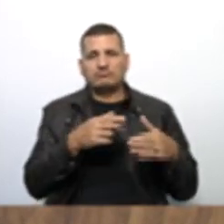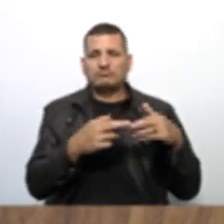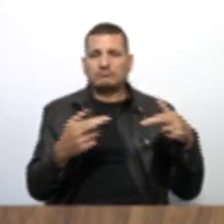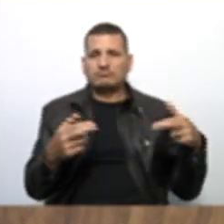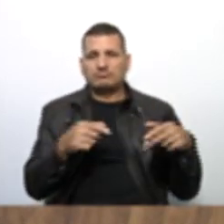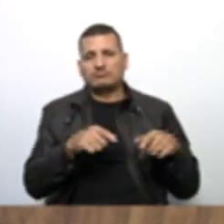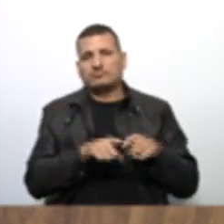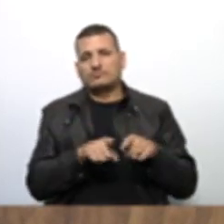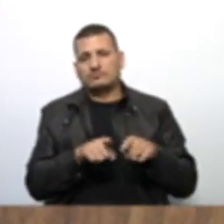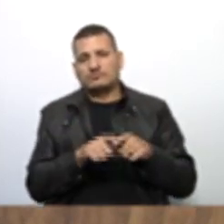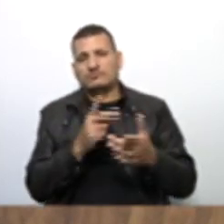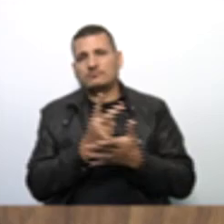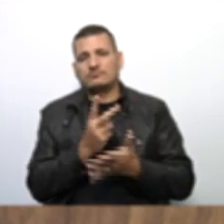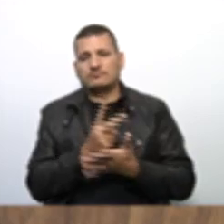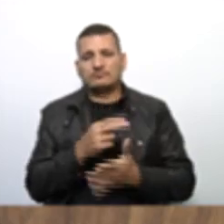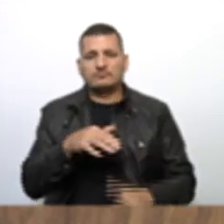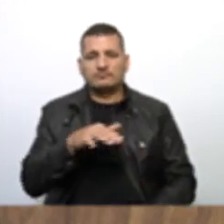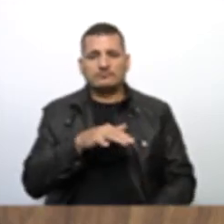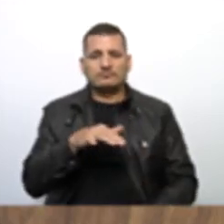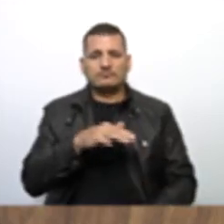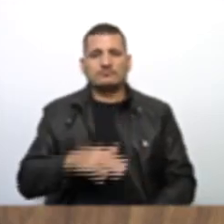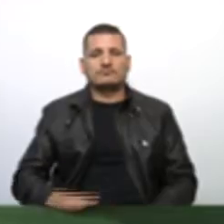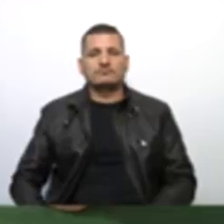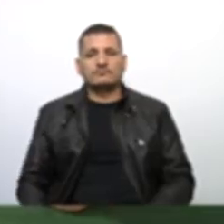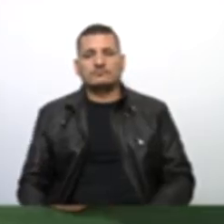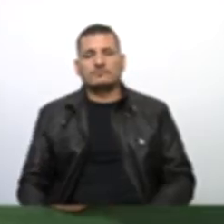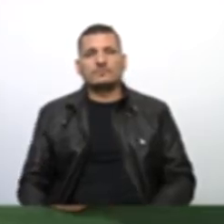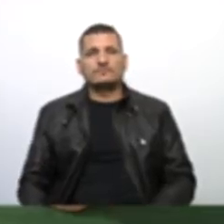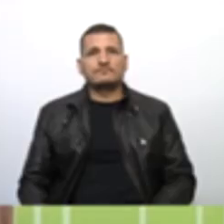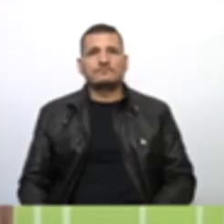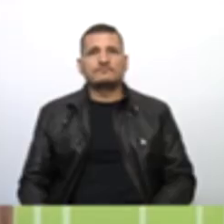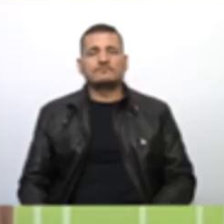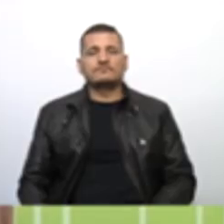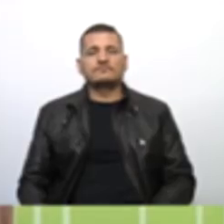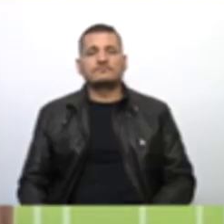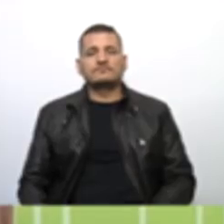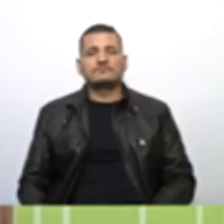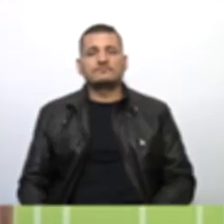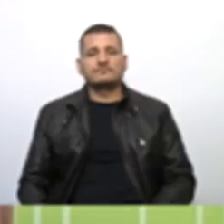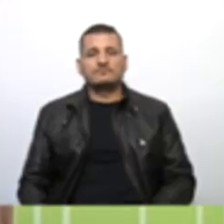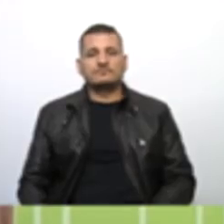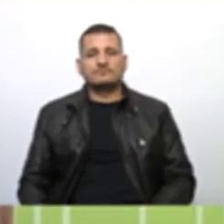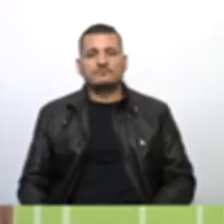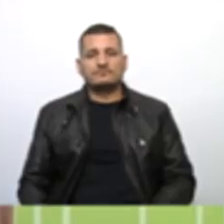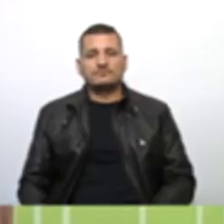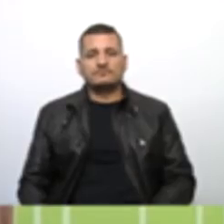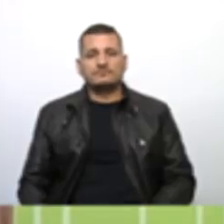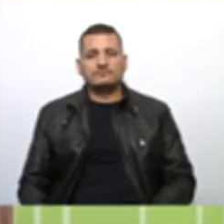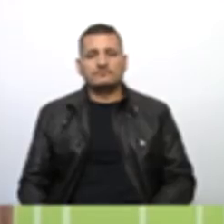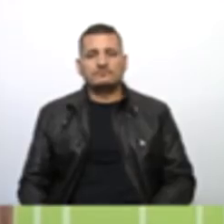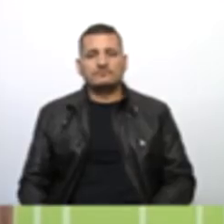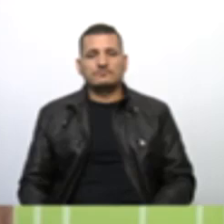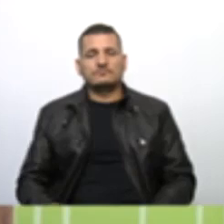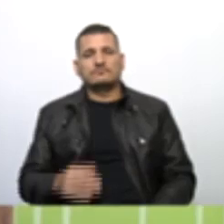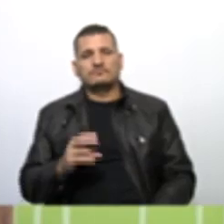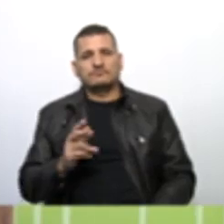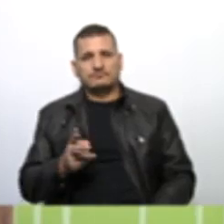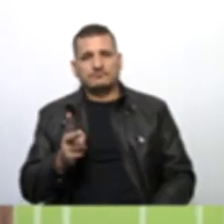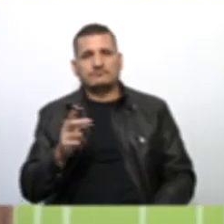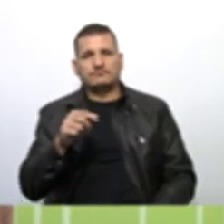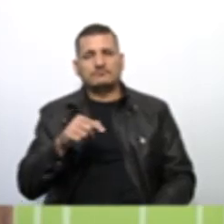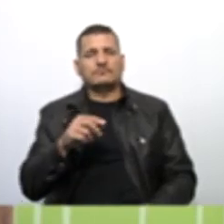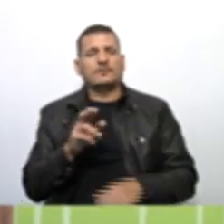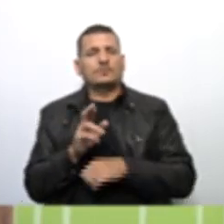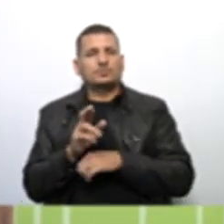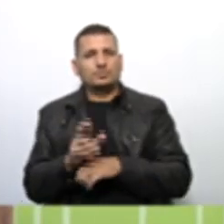estiver no mesmo ambiente. Perfeito, professor, né? Continuando, esses recursos, esses serviços,